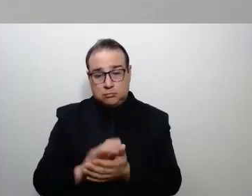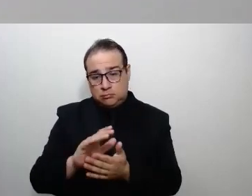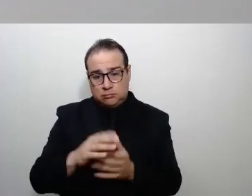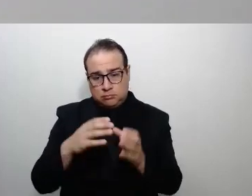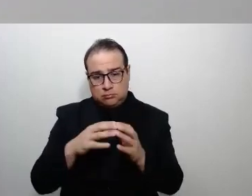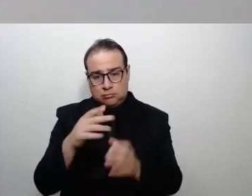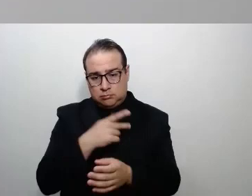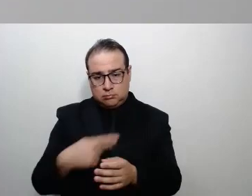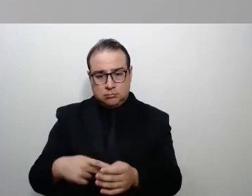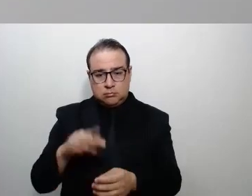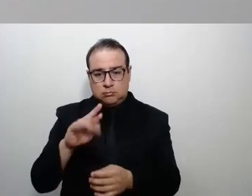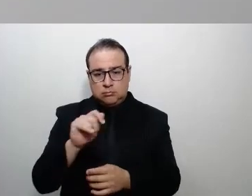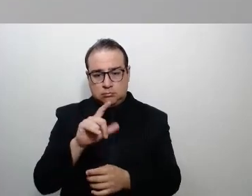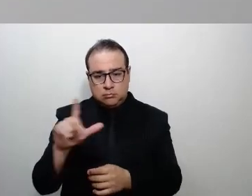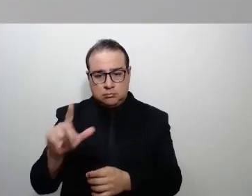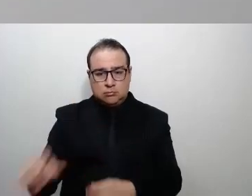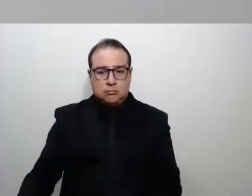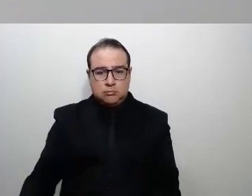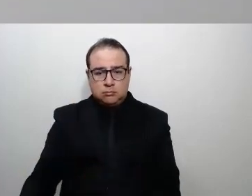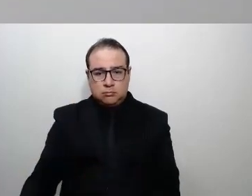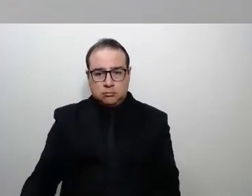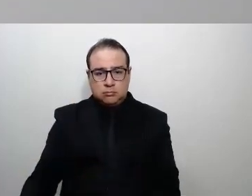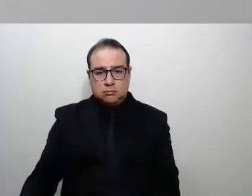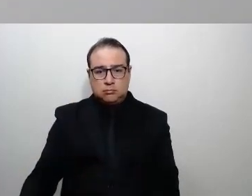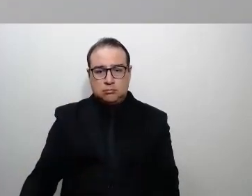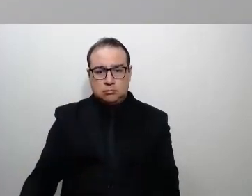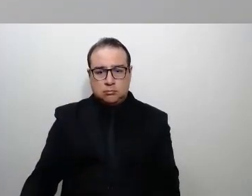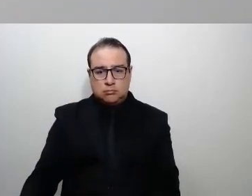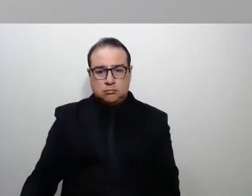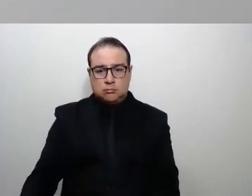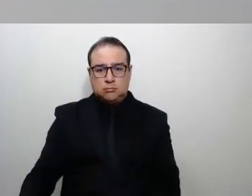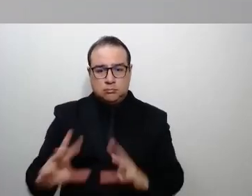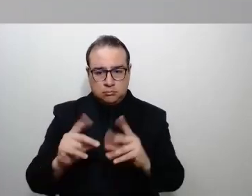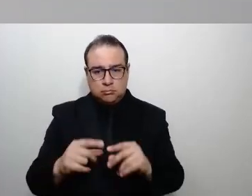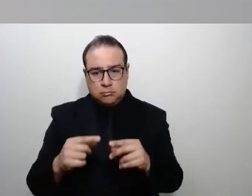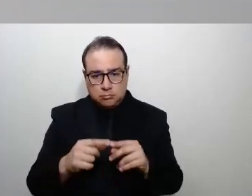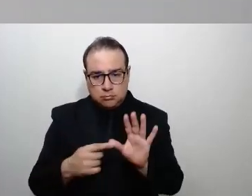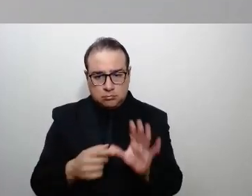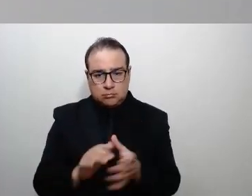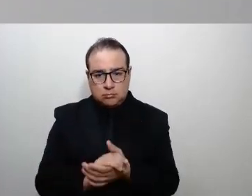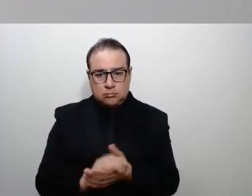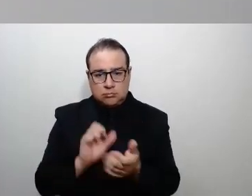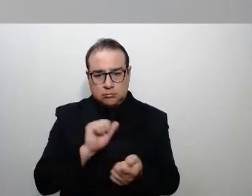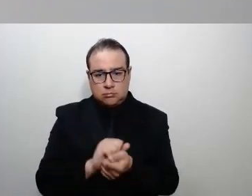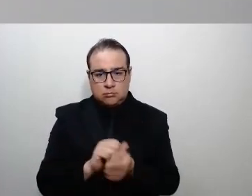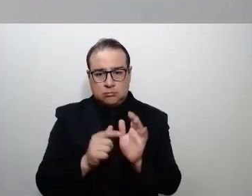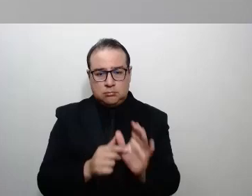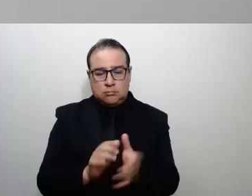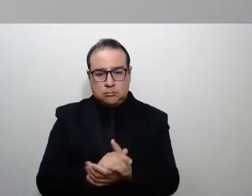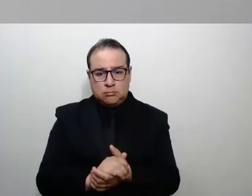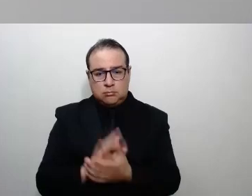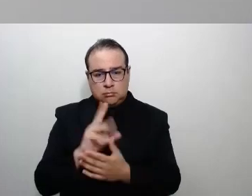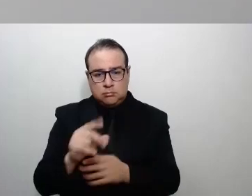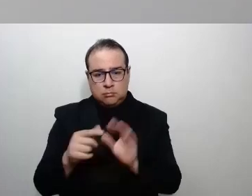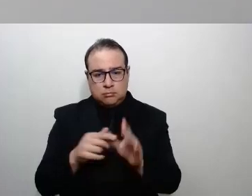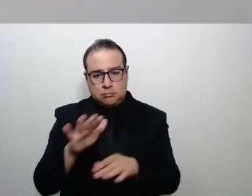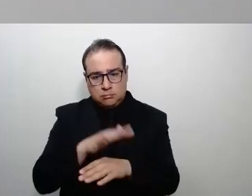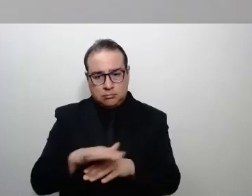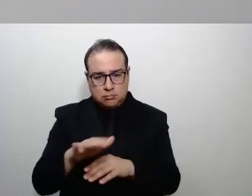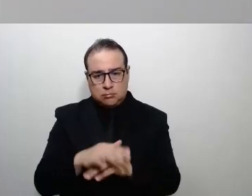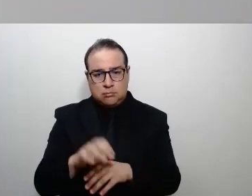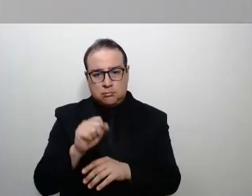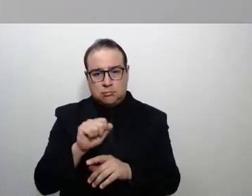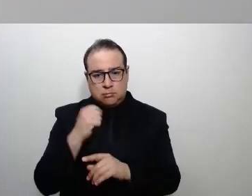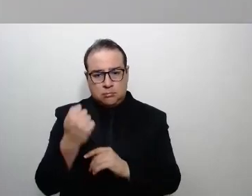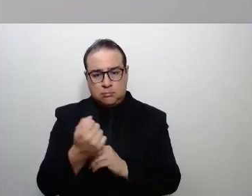do tribunal nós envolvemos aí toda estamos pedindo envolvimento de toda a área de assistência social